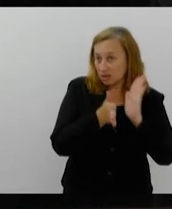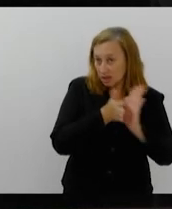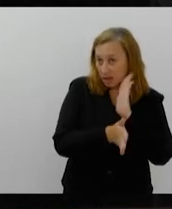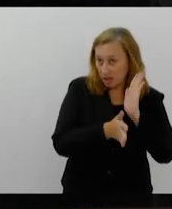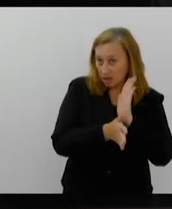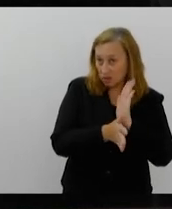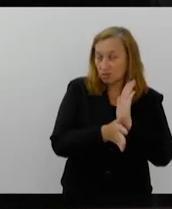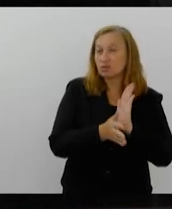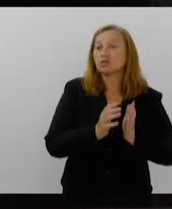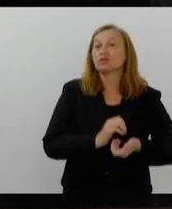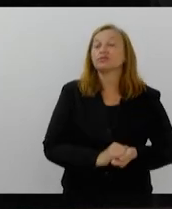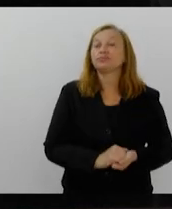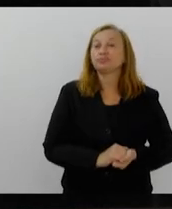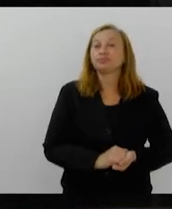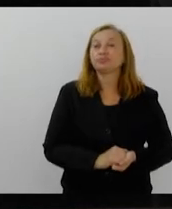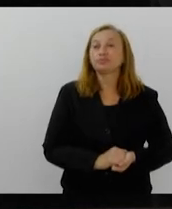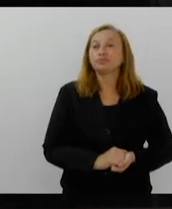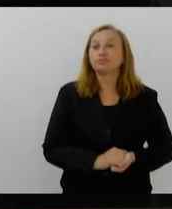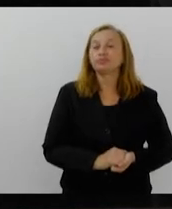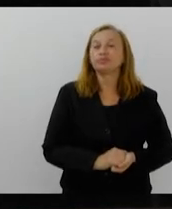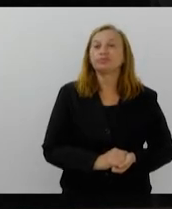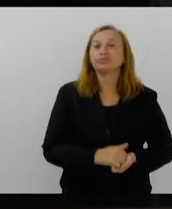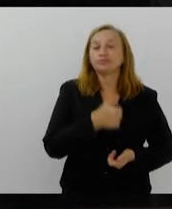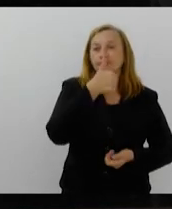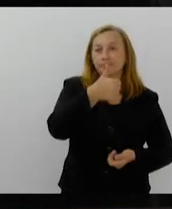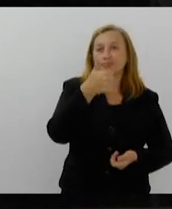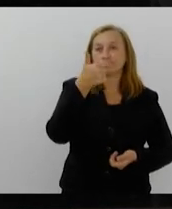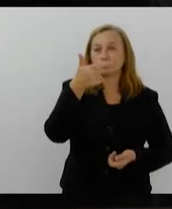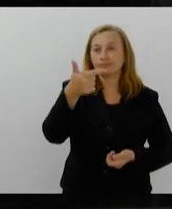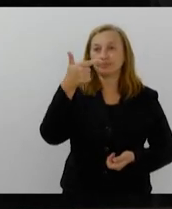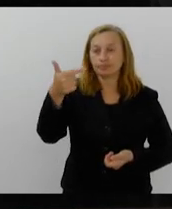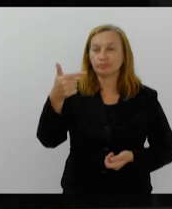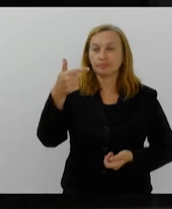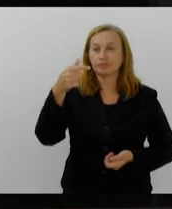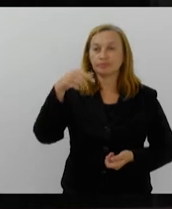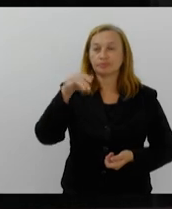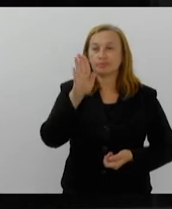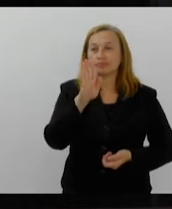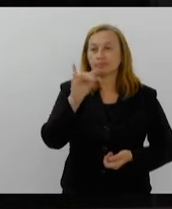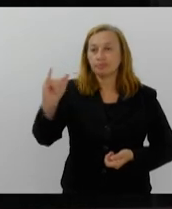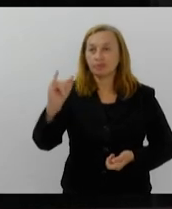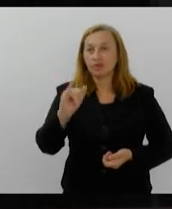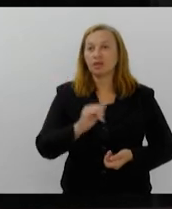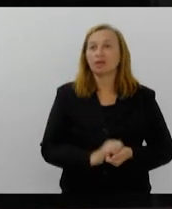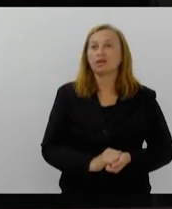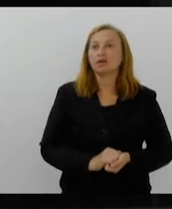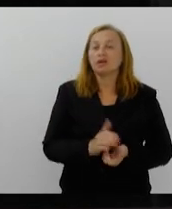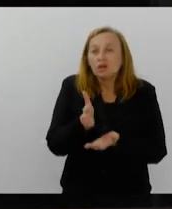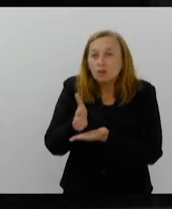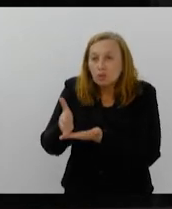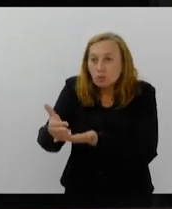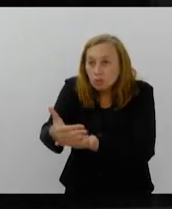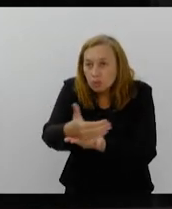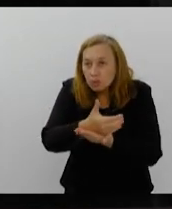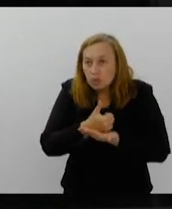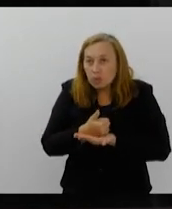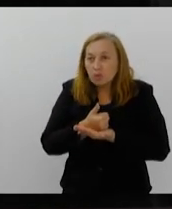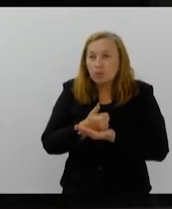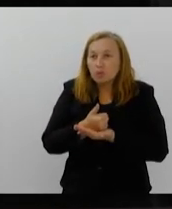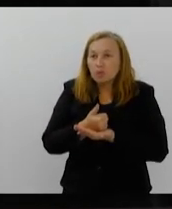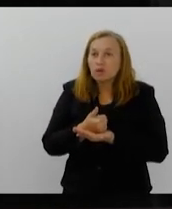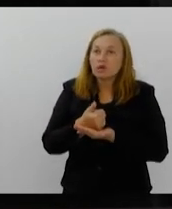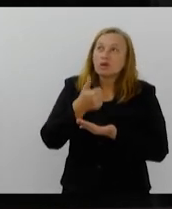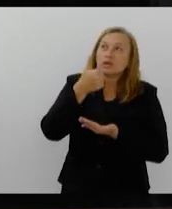previsão de gastos, está na casa de 122 bi, enquanto a previsão de arrecadação está na casa